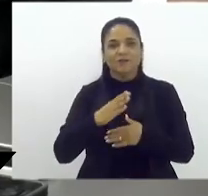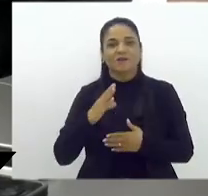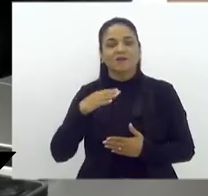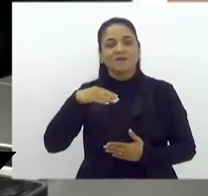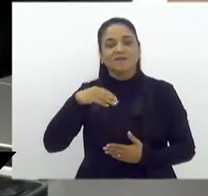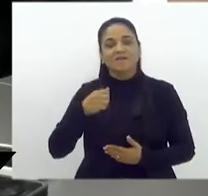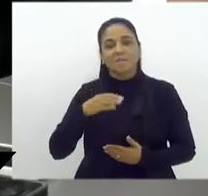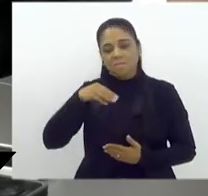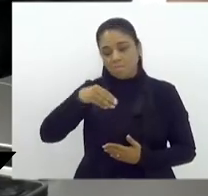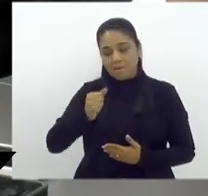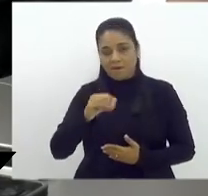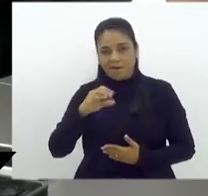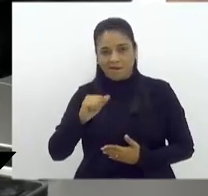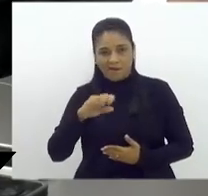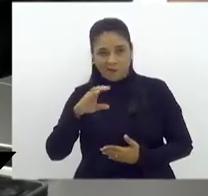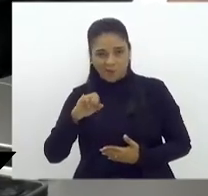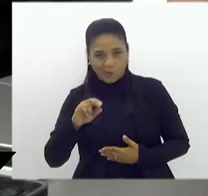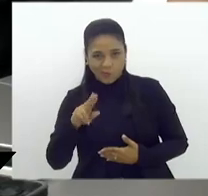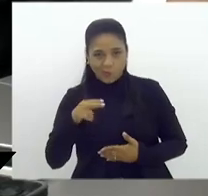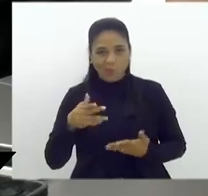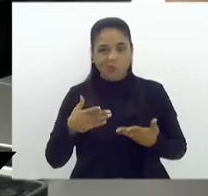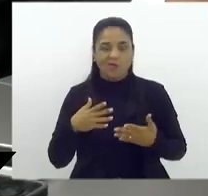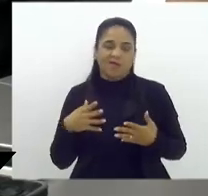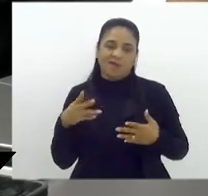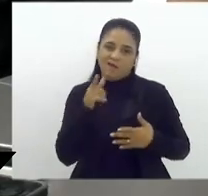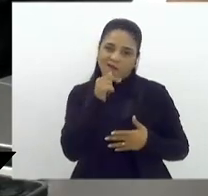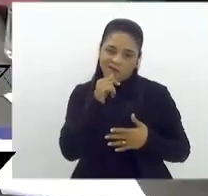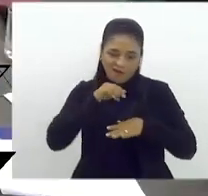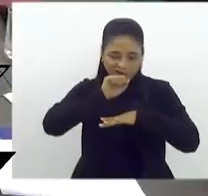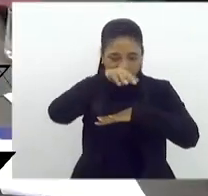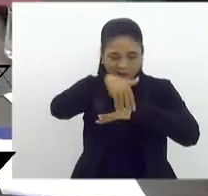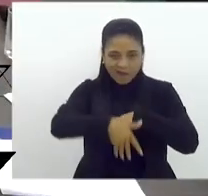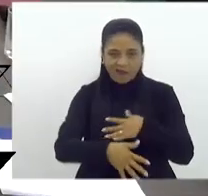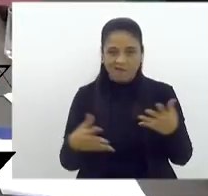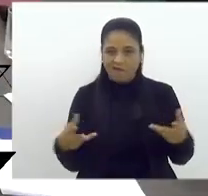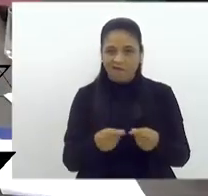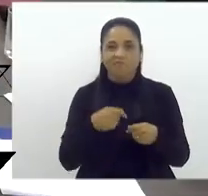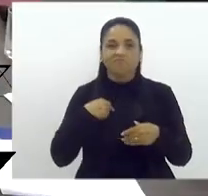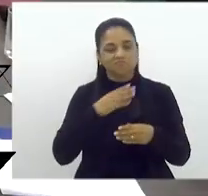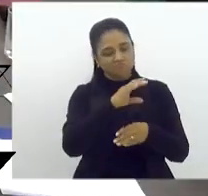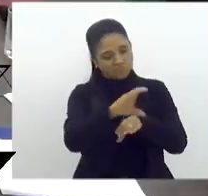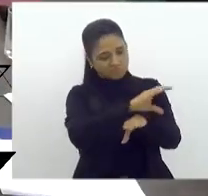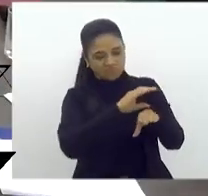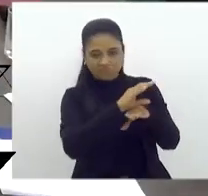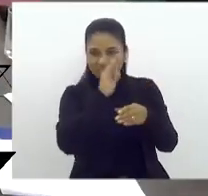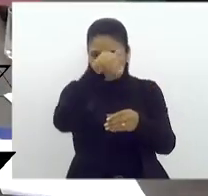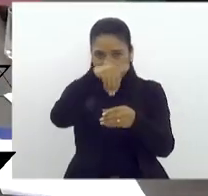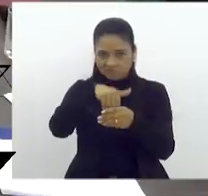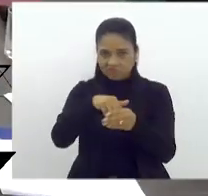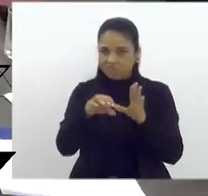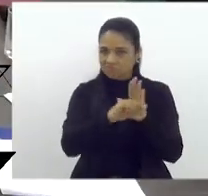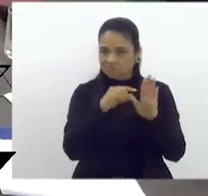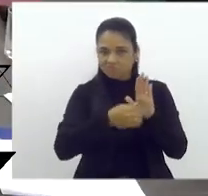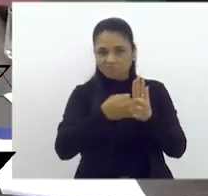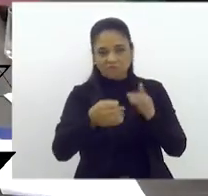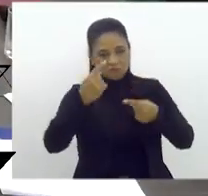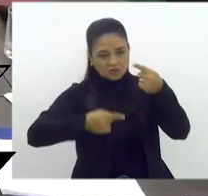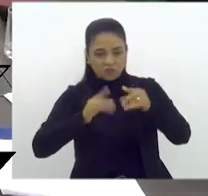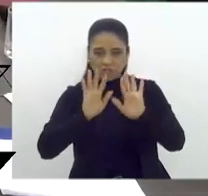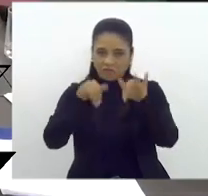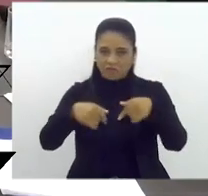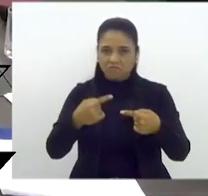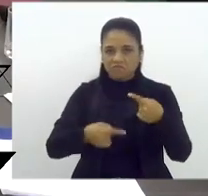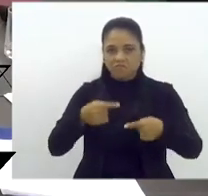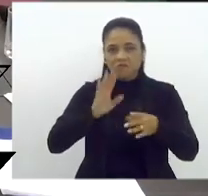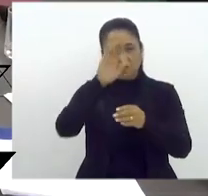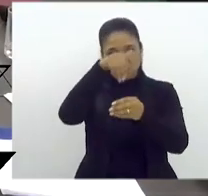do Rio de Janeiro. Para aparecer, deputado Filipinho Raves. Meu parecer é pela constitucionalidade, presidente. Em discussão. Não havendo quem queira discutir, encerrada a discussão, em